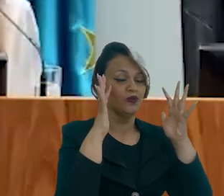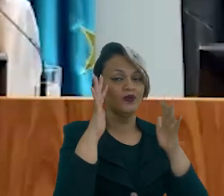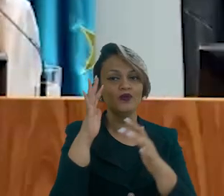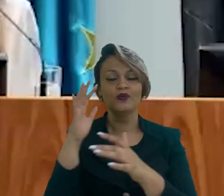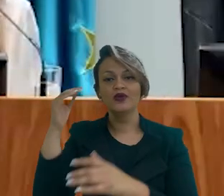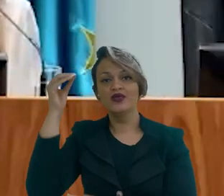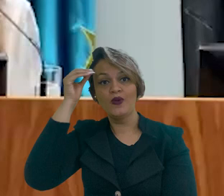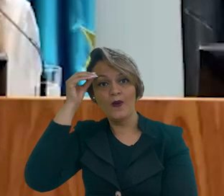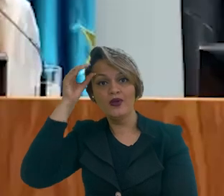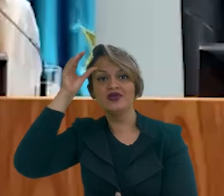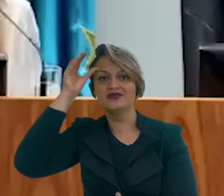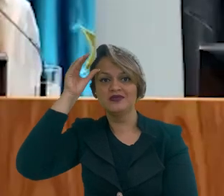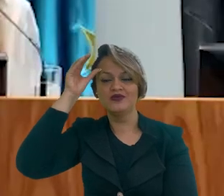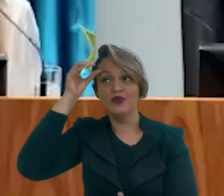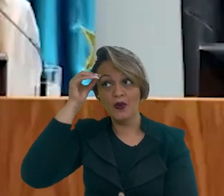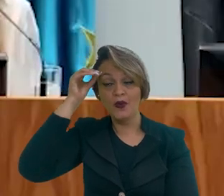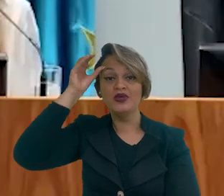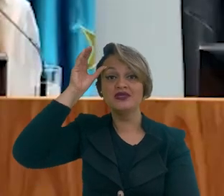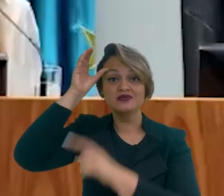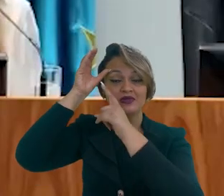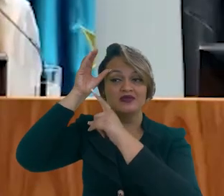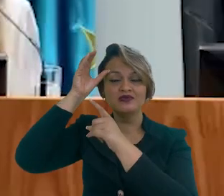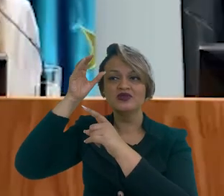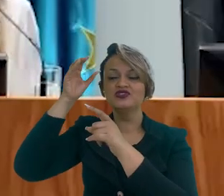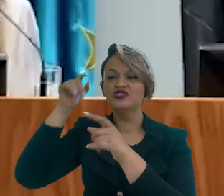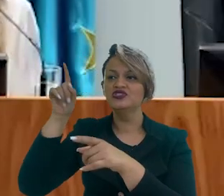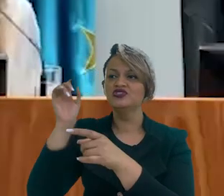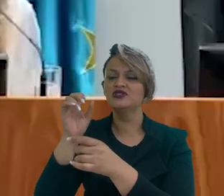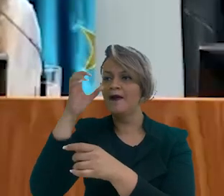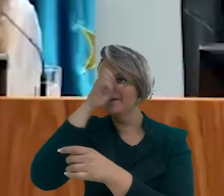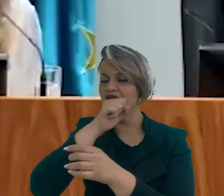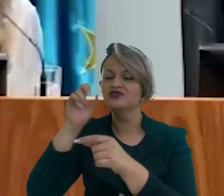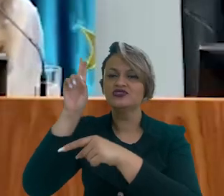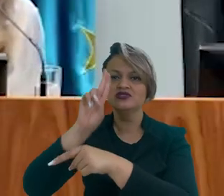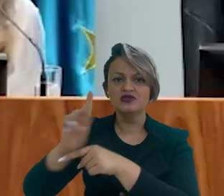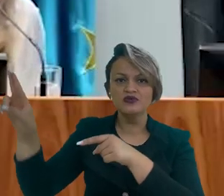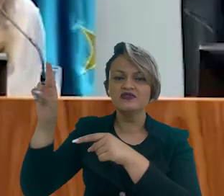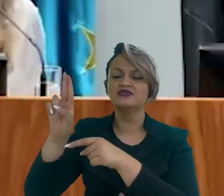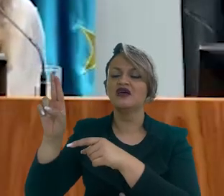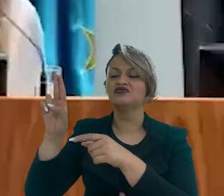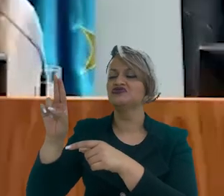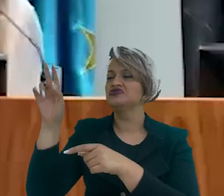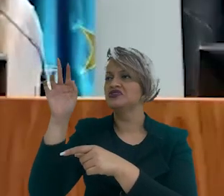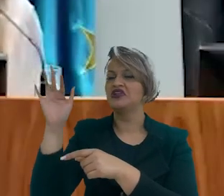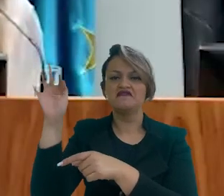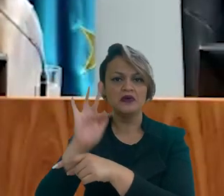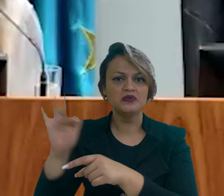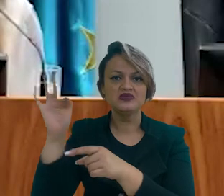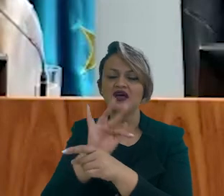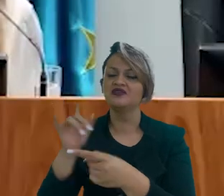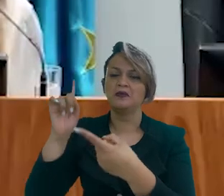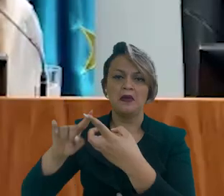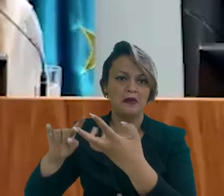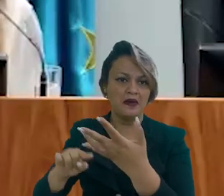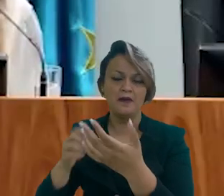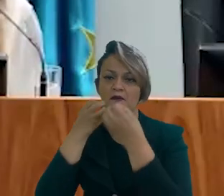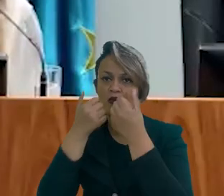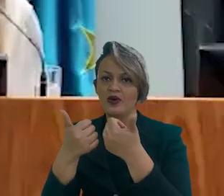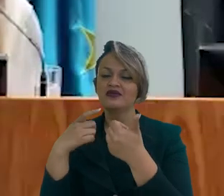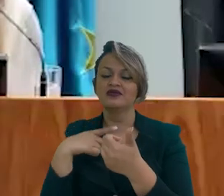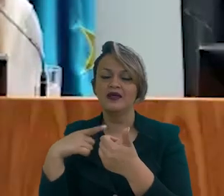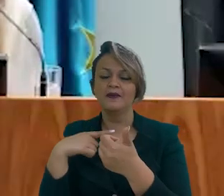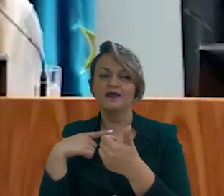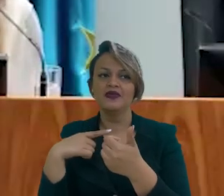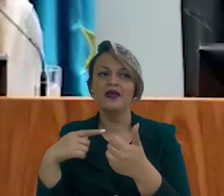conhecimento é conhecimento técnico nós adquirimos temos boas universidades como difícil Universidade Católica Universidade de São Paulo